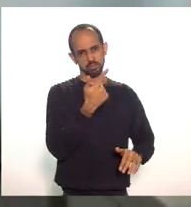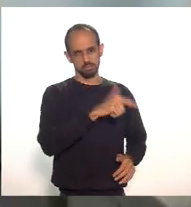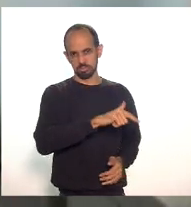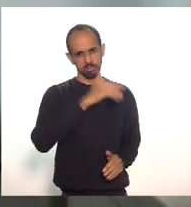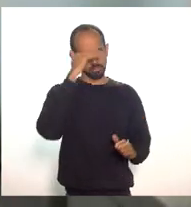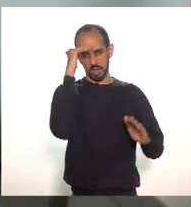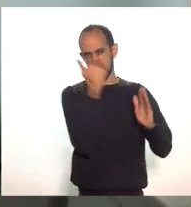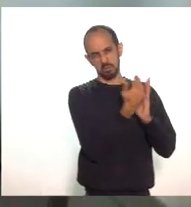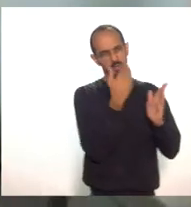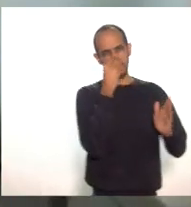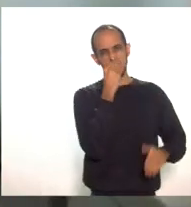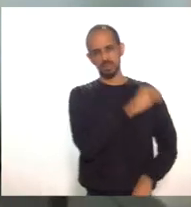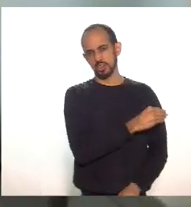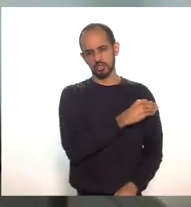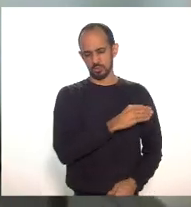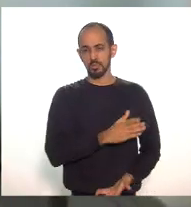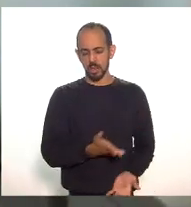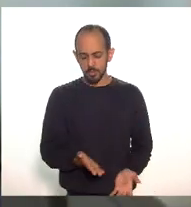ignorar